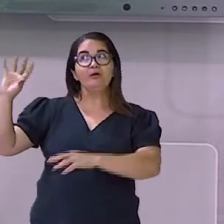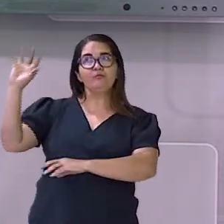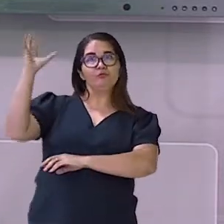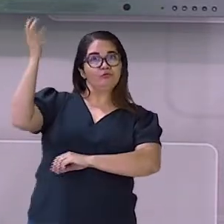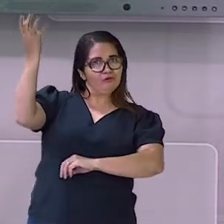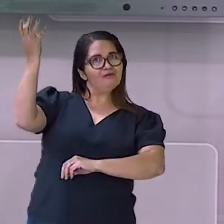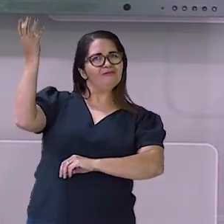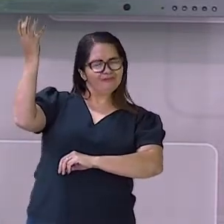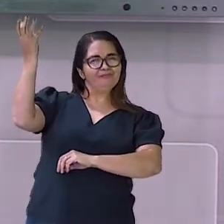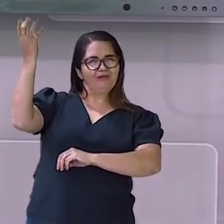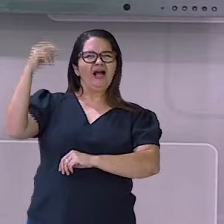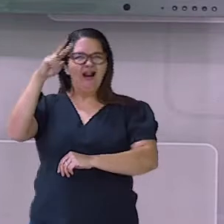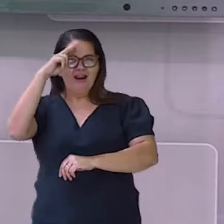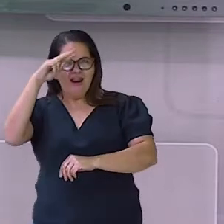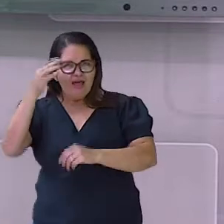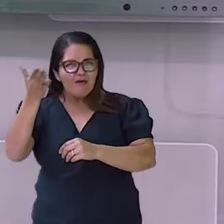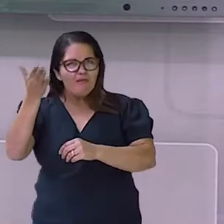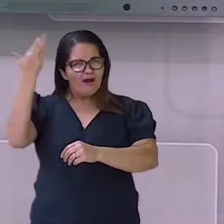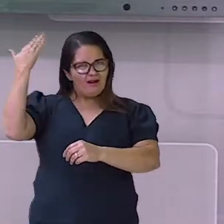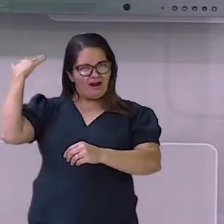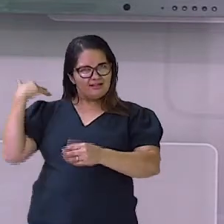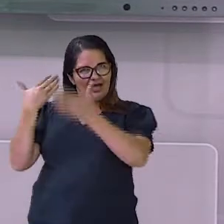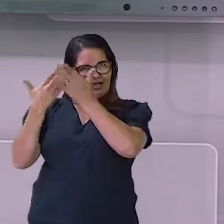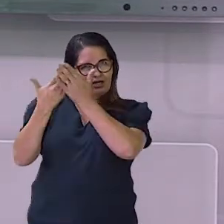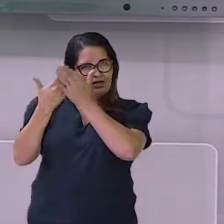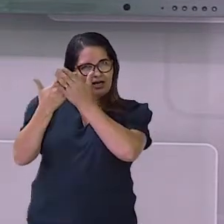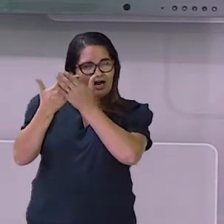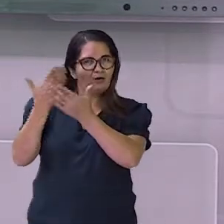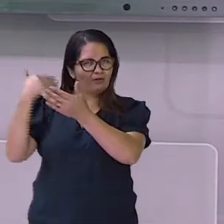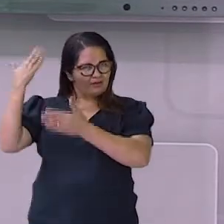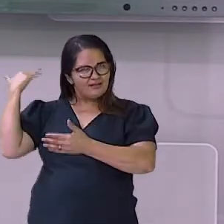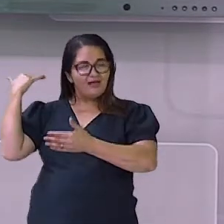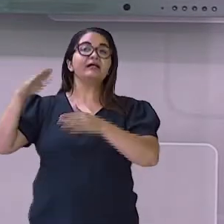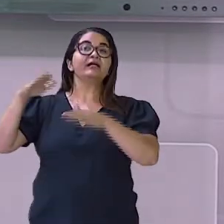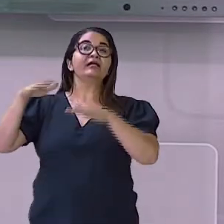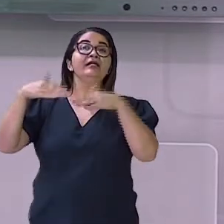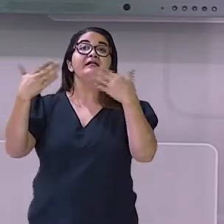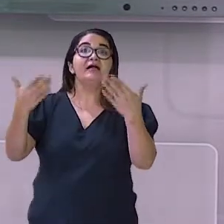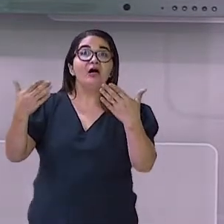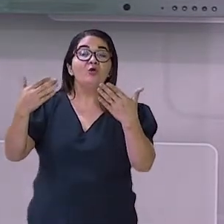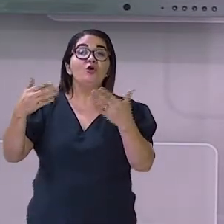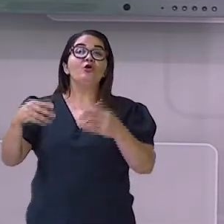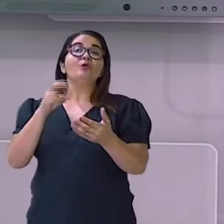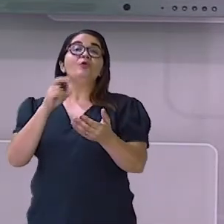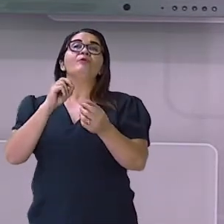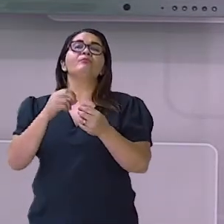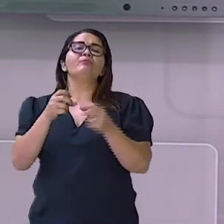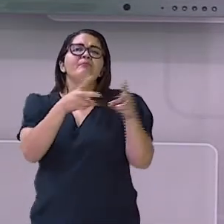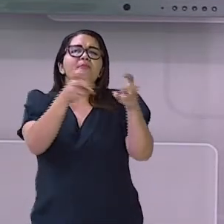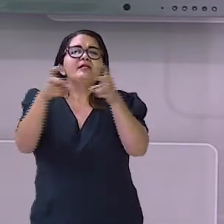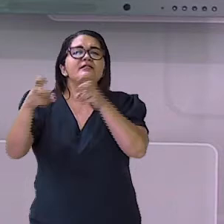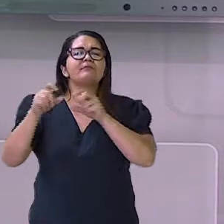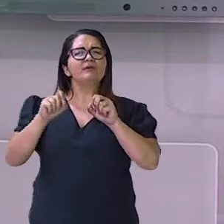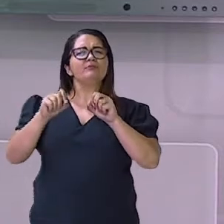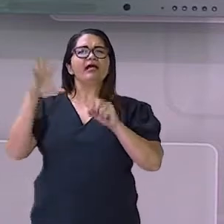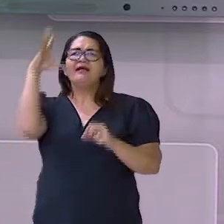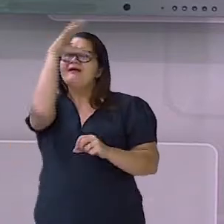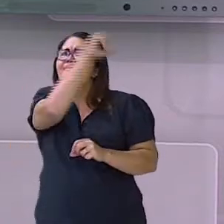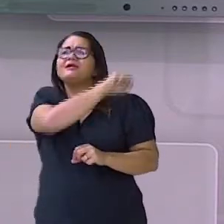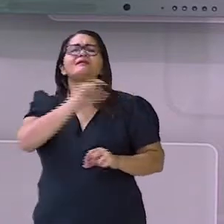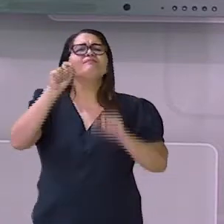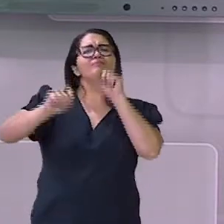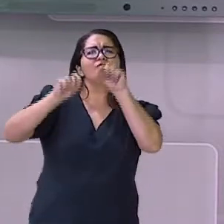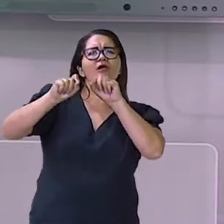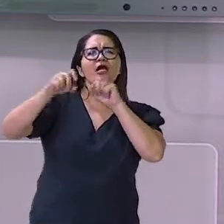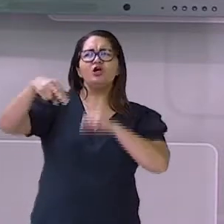aula, no sentido norte a sul, é o maior